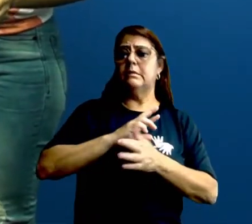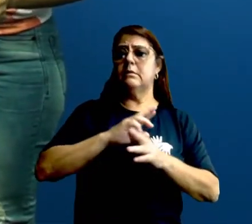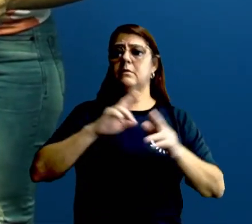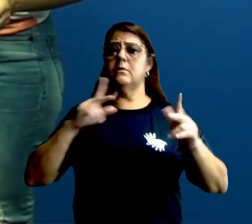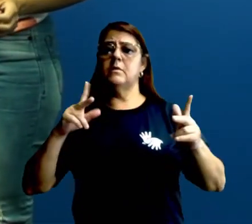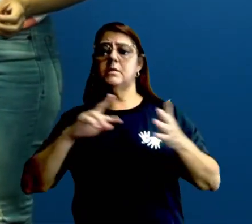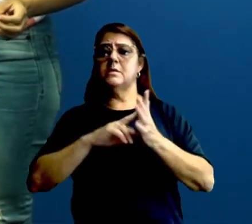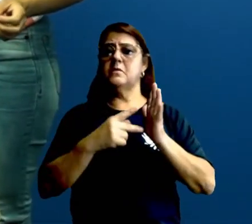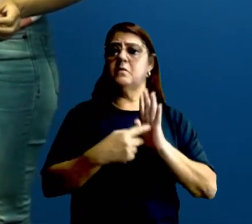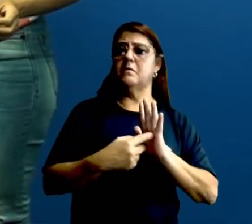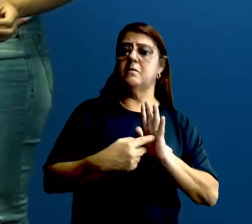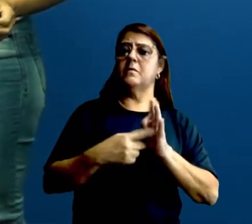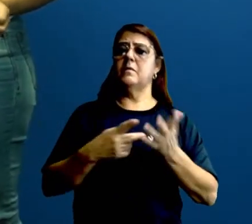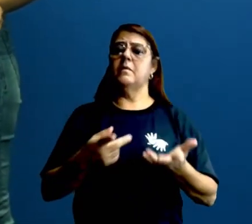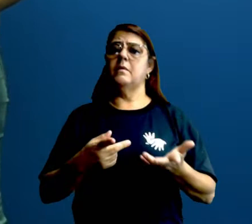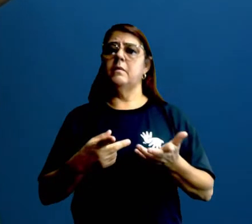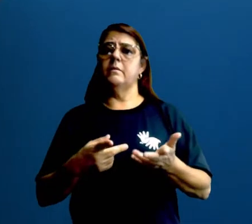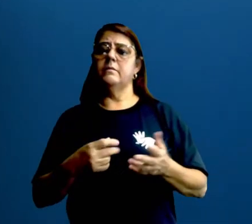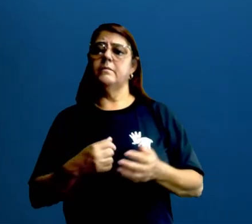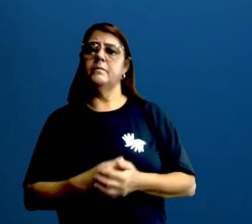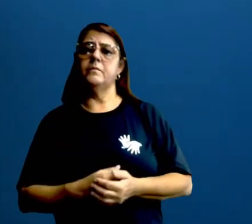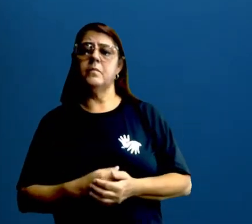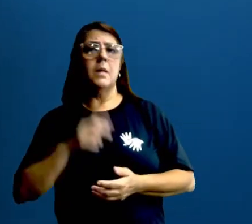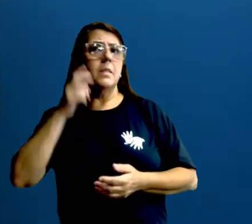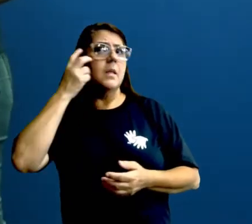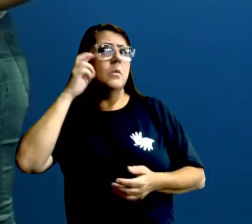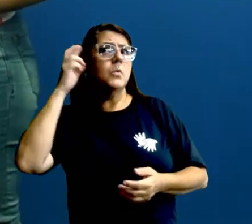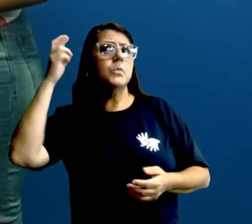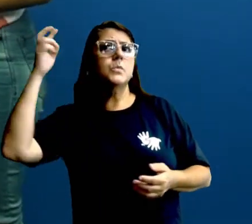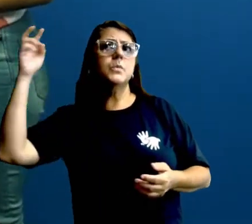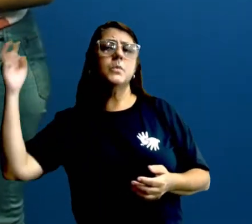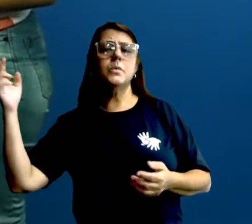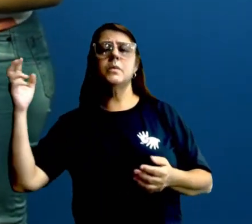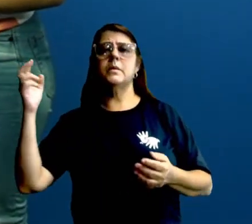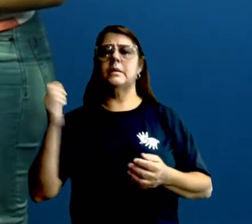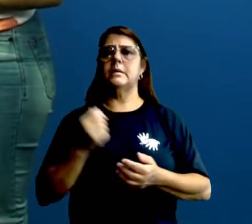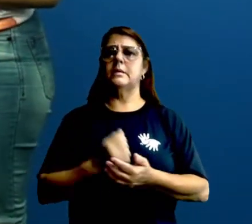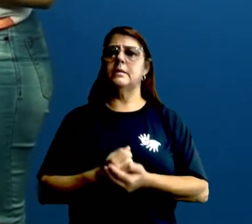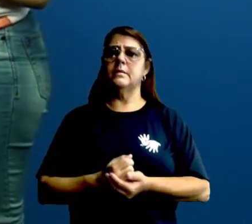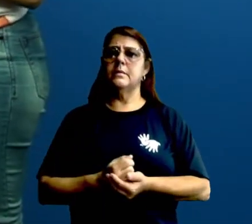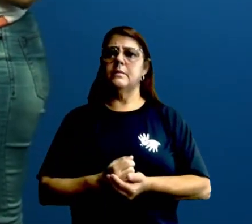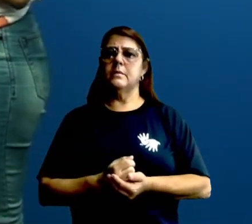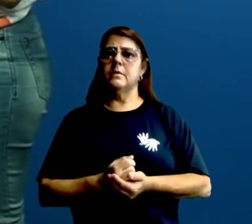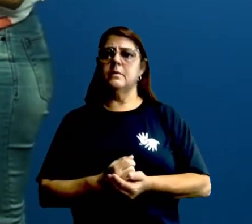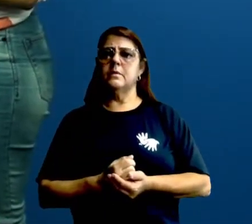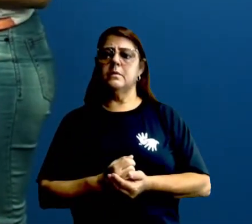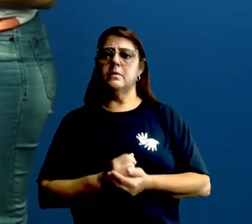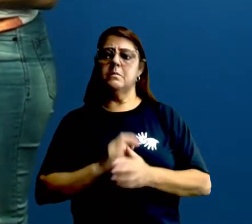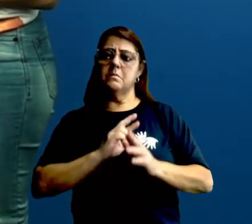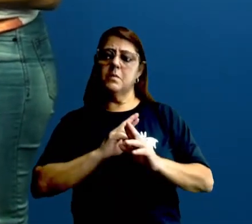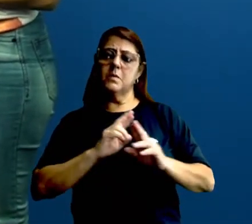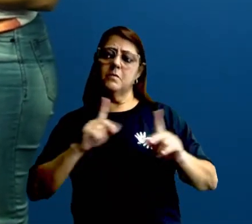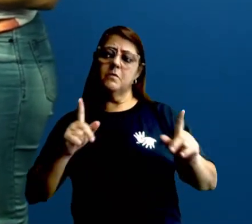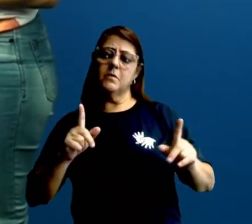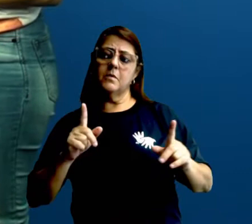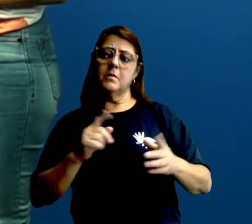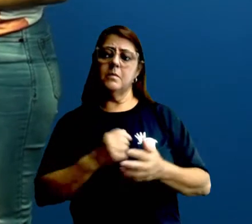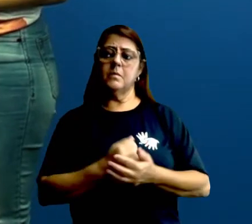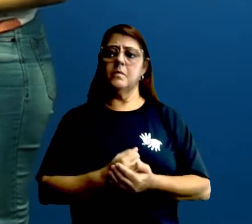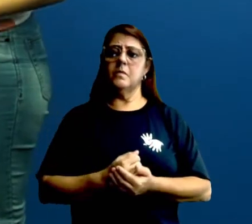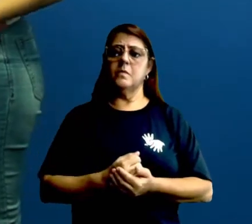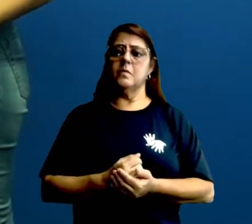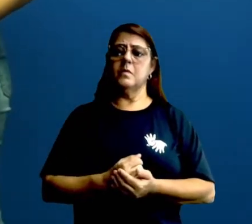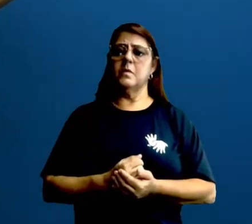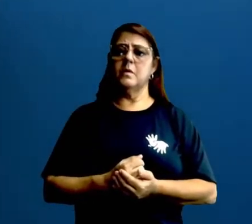aspectos. Já do ponto de vista cultural, a gente pode dizer que os tipos de patrimônio que